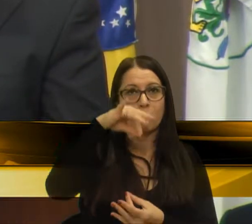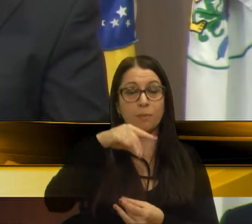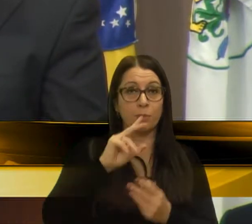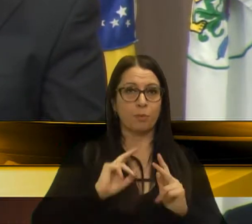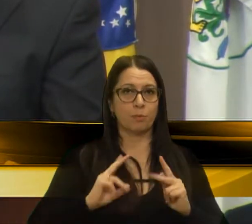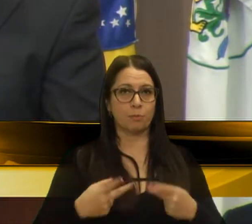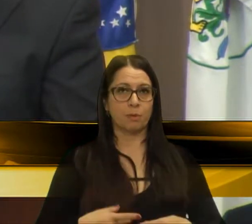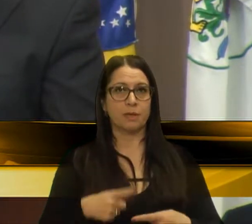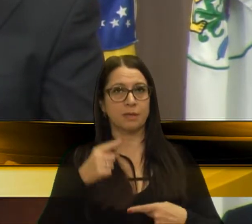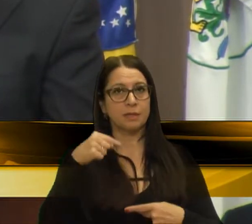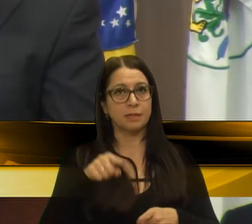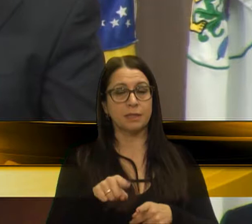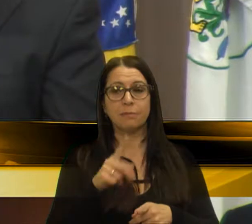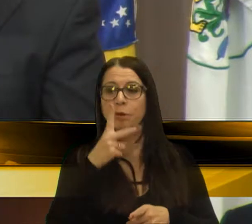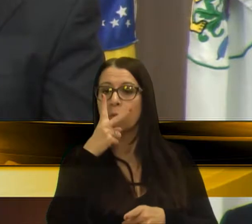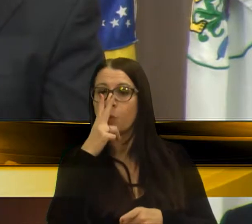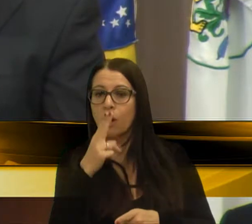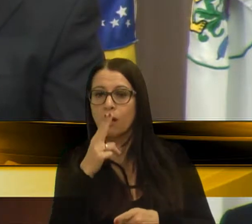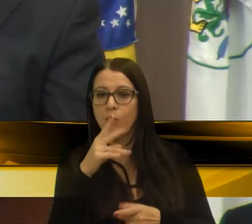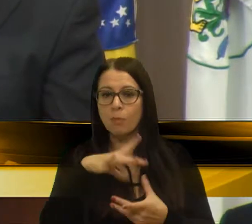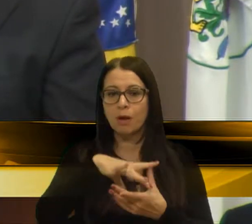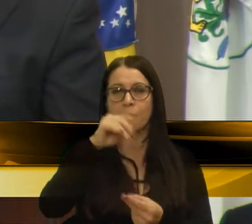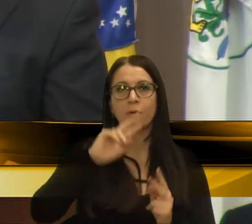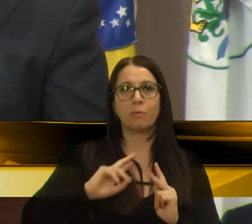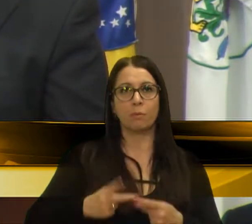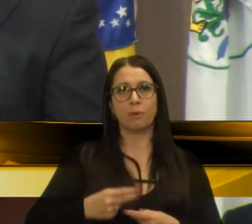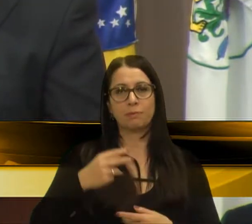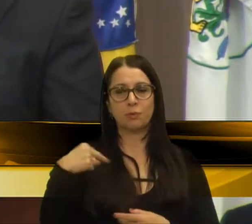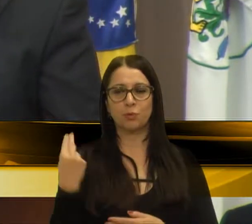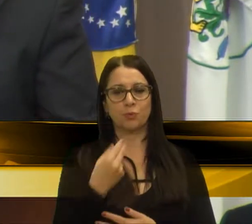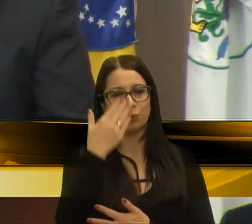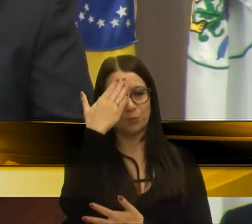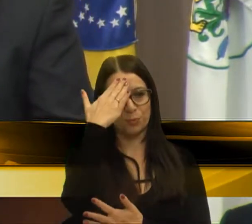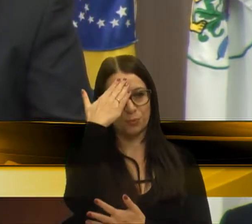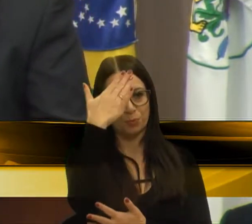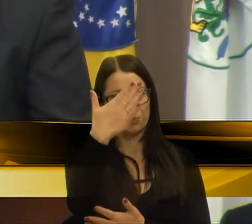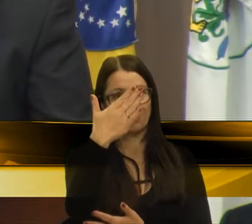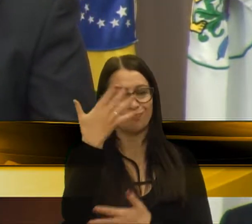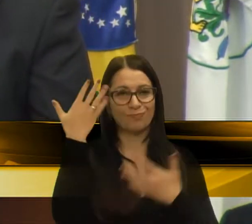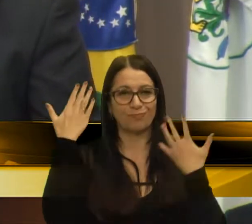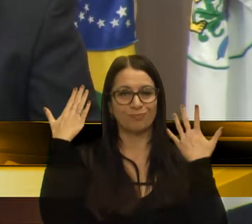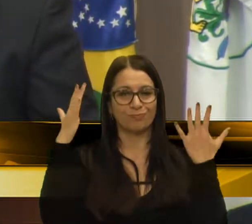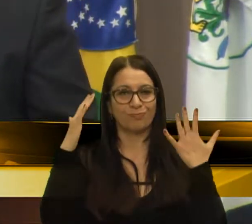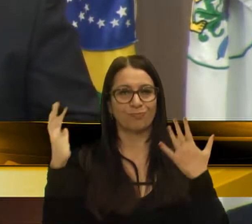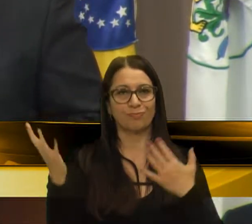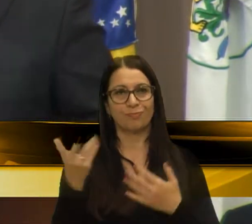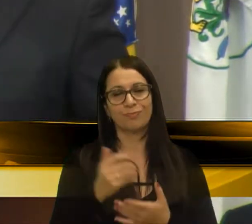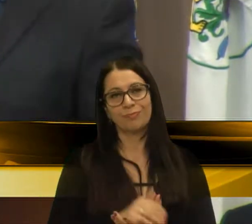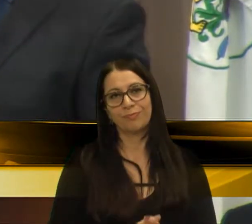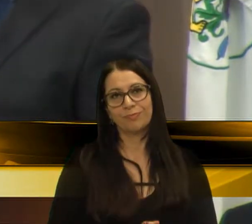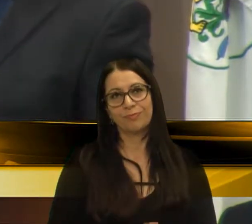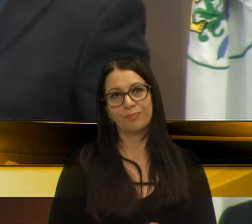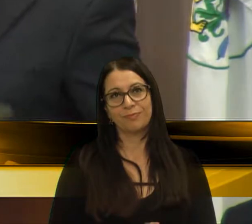apenas outra alma humana. Somos gratos. Parabéns a todos. Muito obrigado.